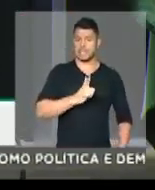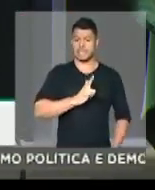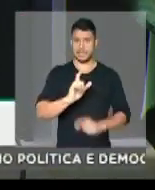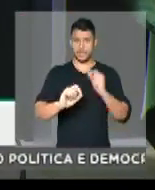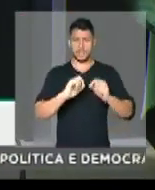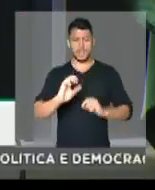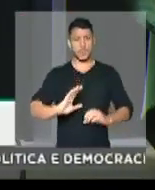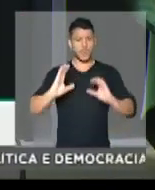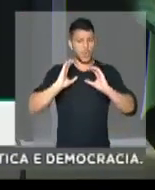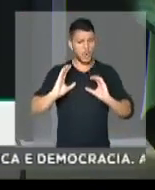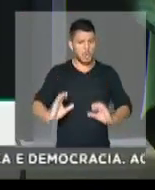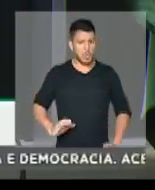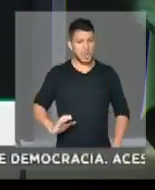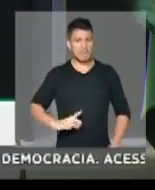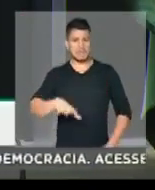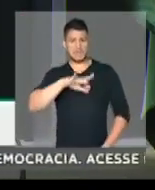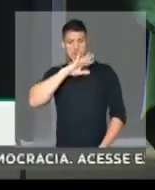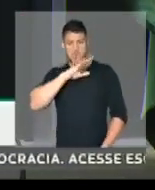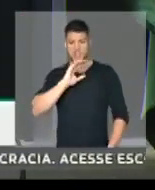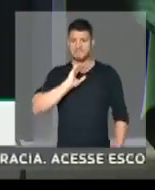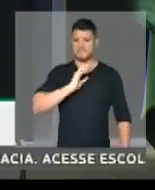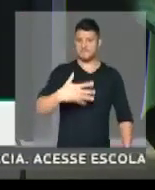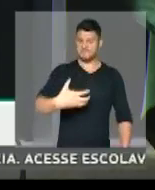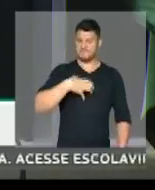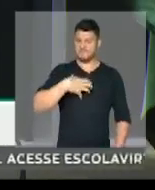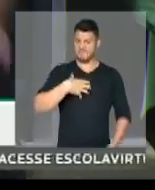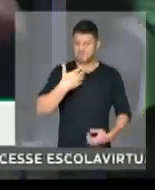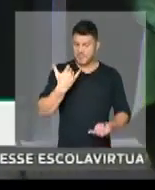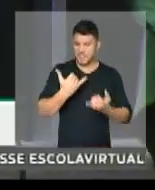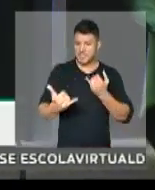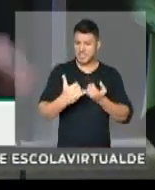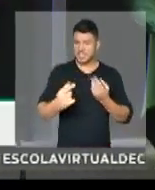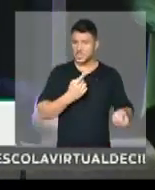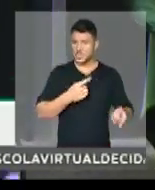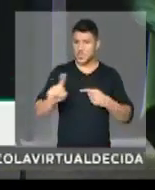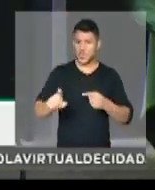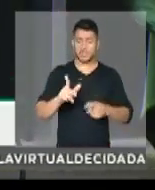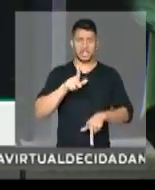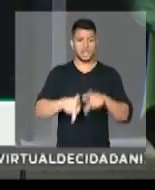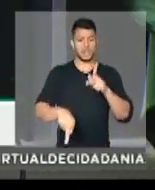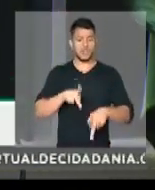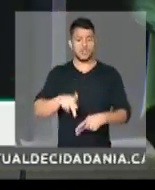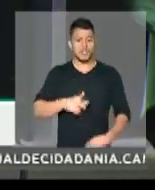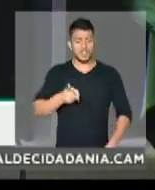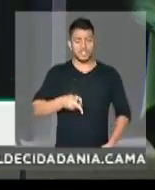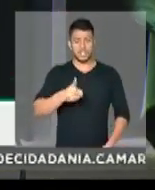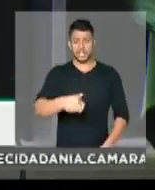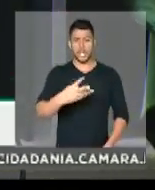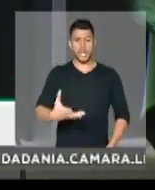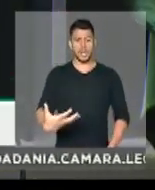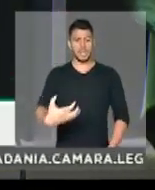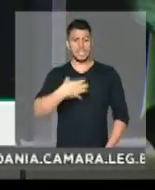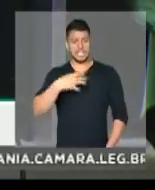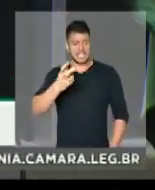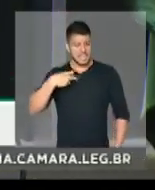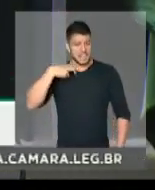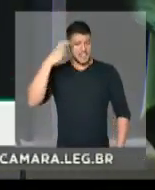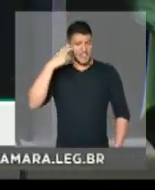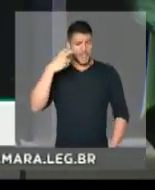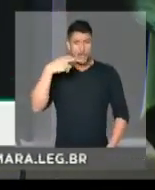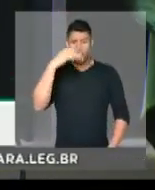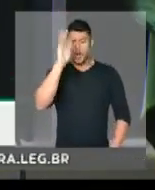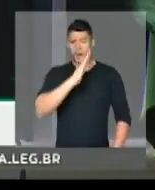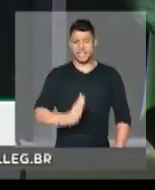esse comportamento antipovo, esse comportamento, repito, que envergonha, tenho certeza,